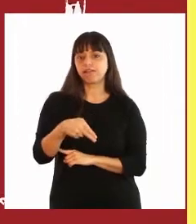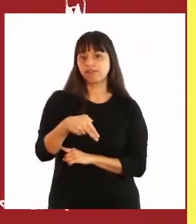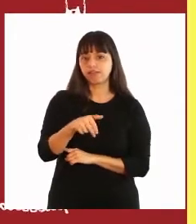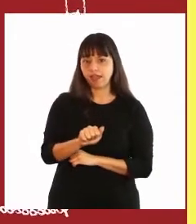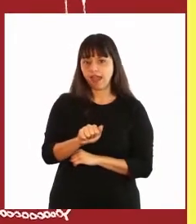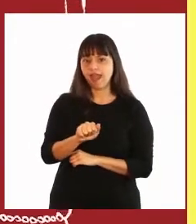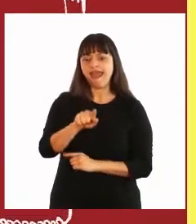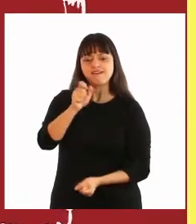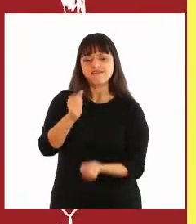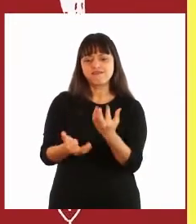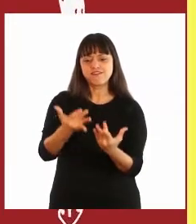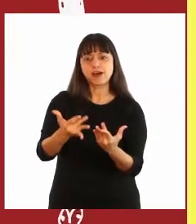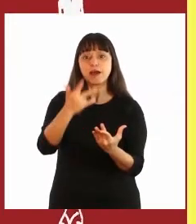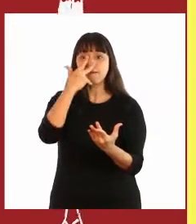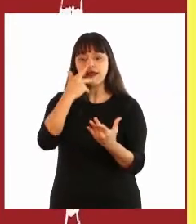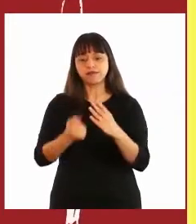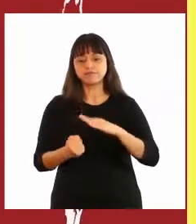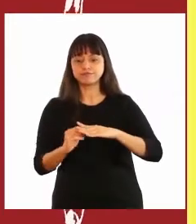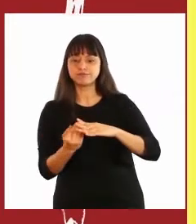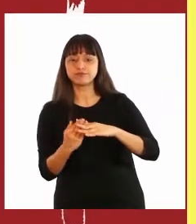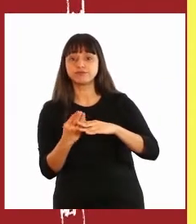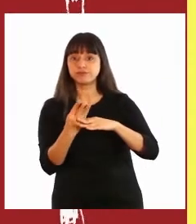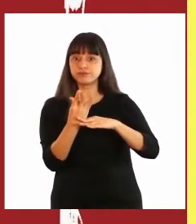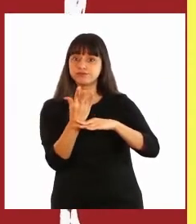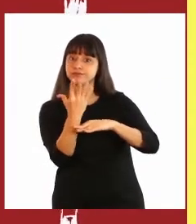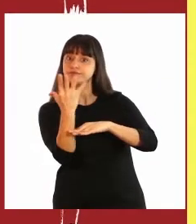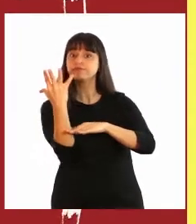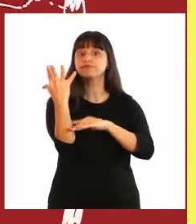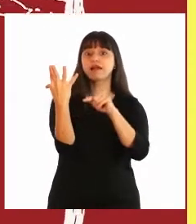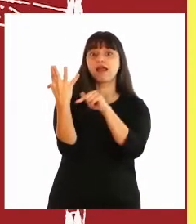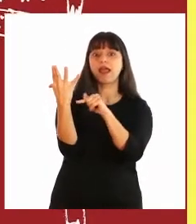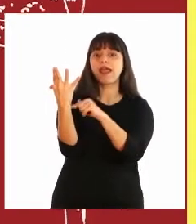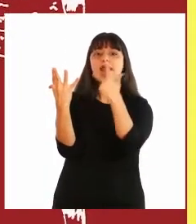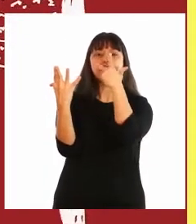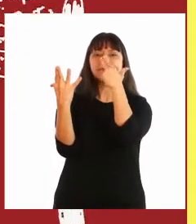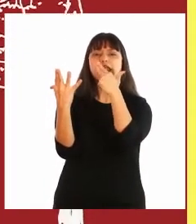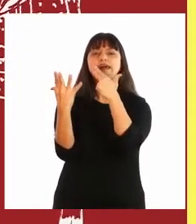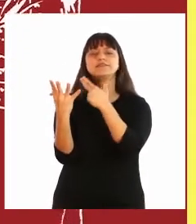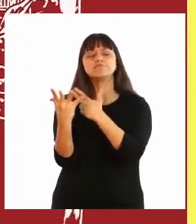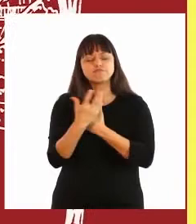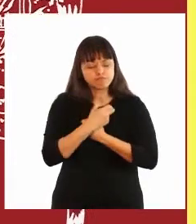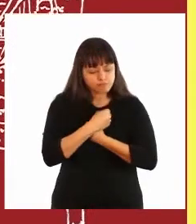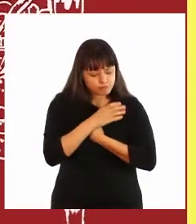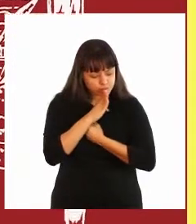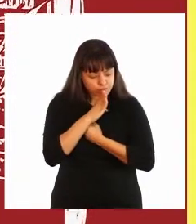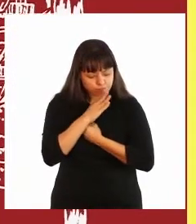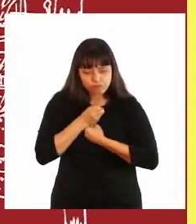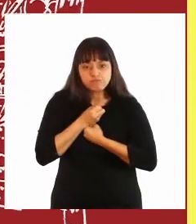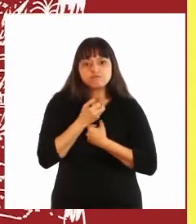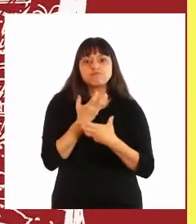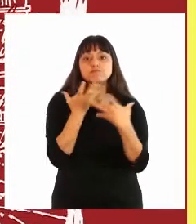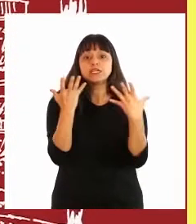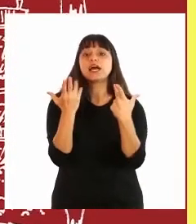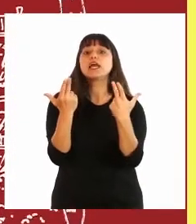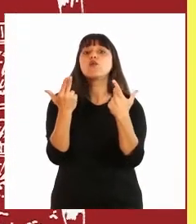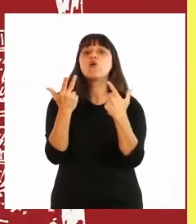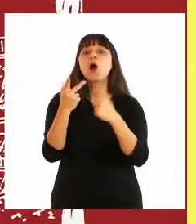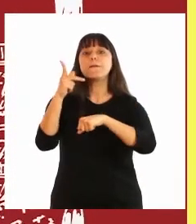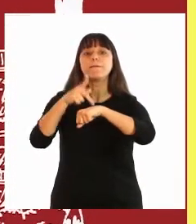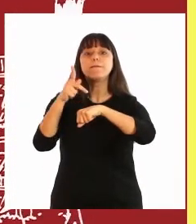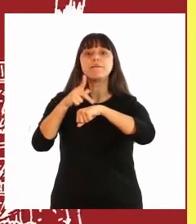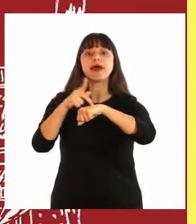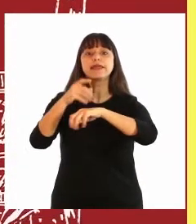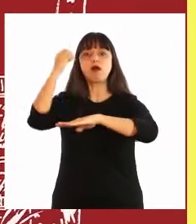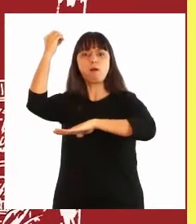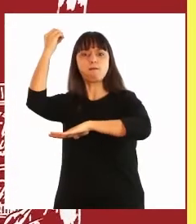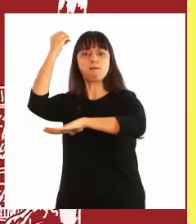nascendo, né, essa muda indígena nascendo, essa muda indígena quebrando seu silêncio, enquanto tem esse meteorito vindo lá do céu, né, um